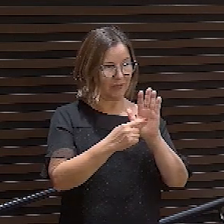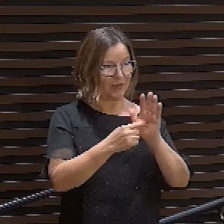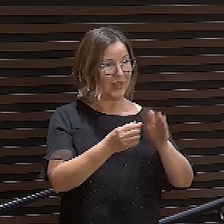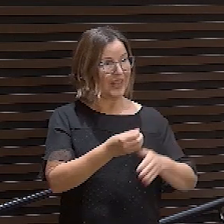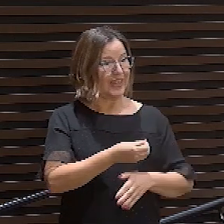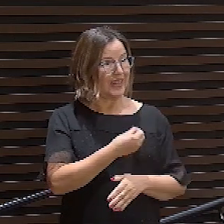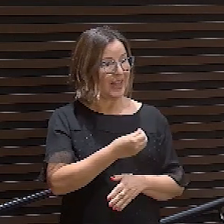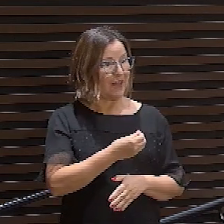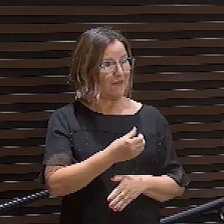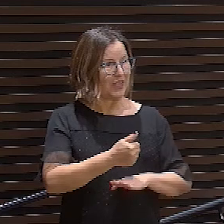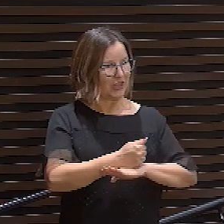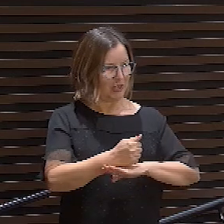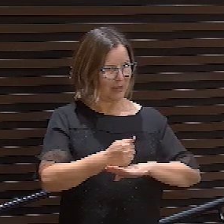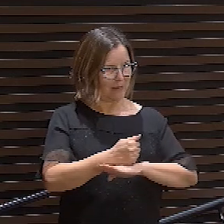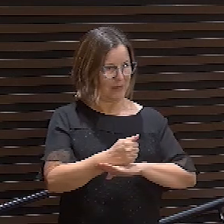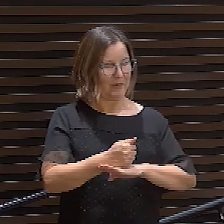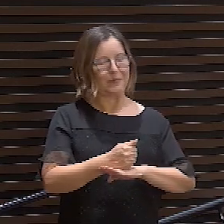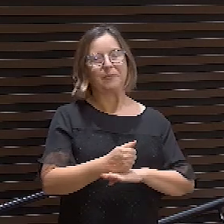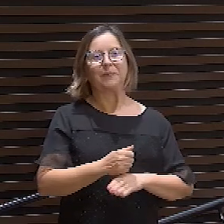Abraão.